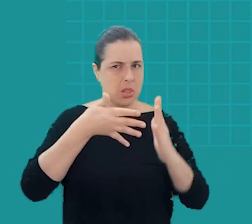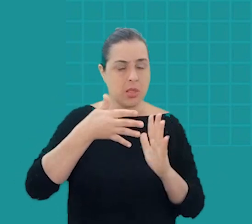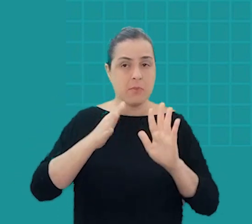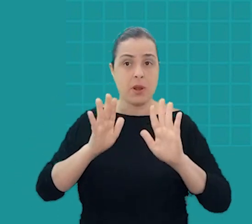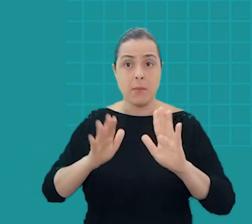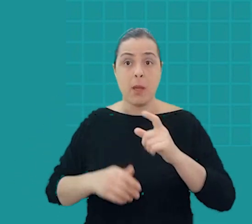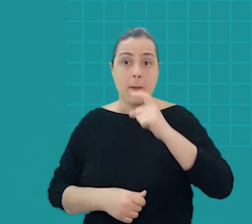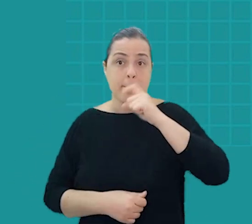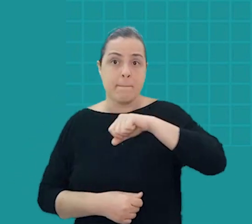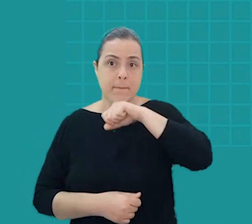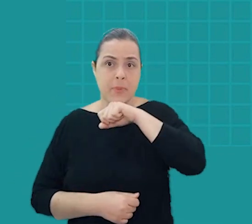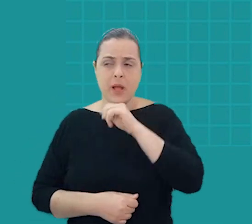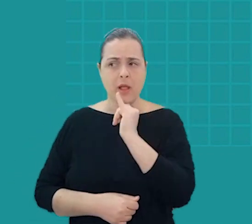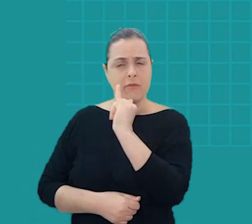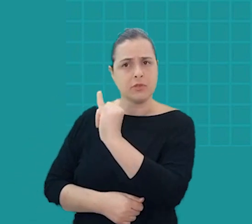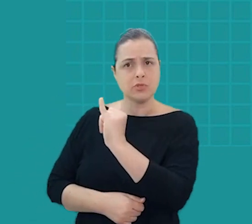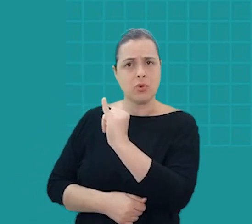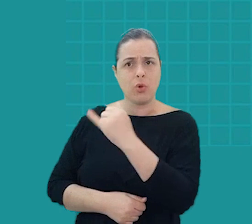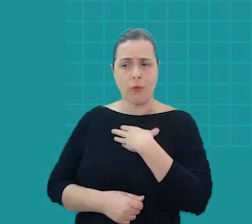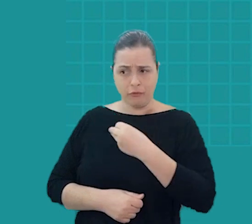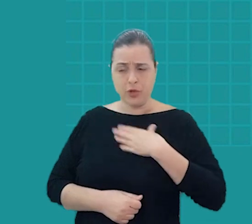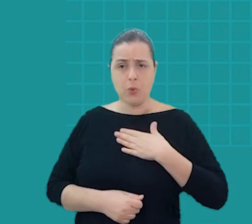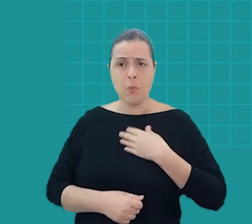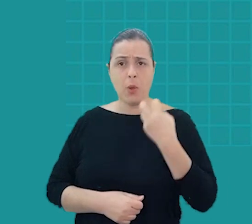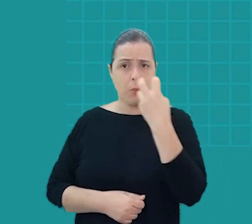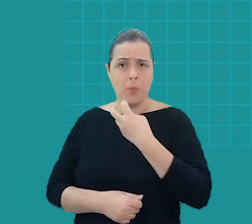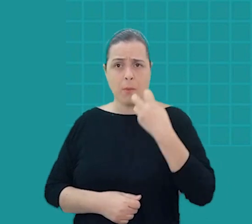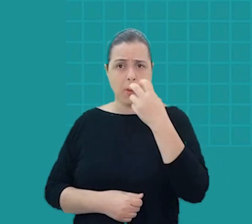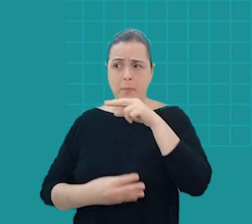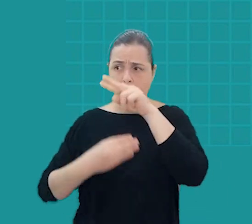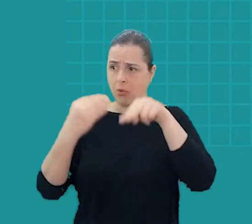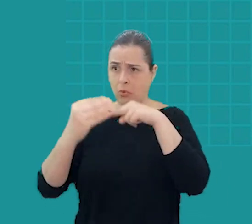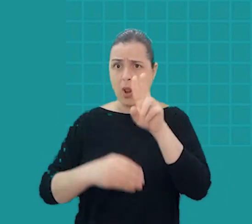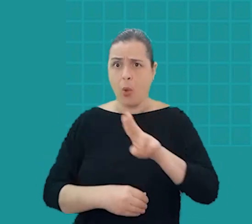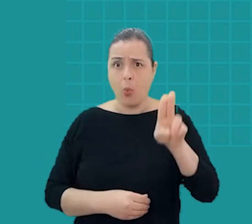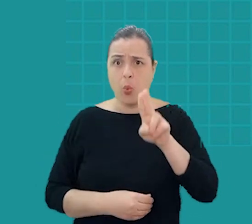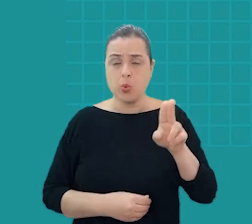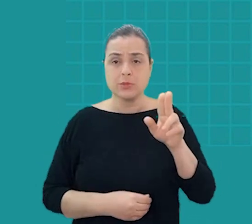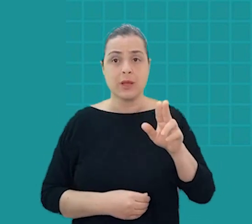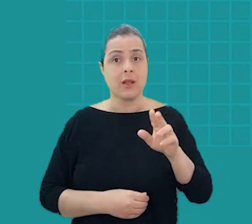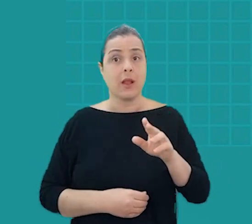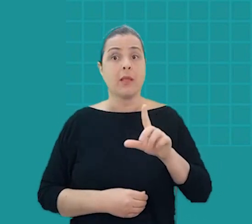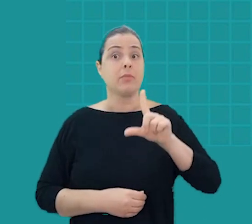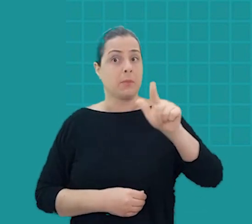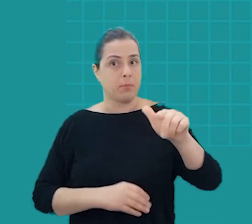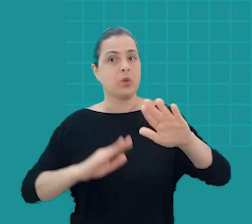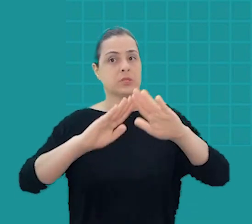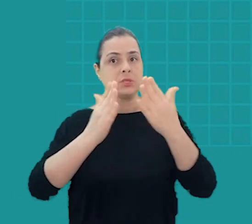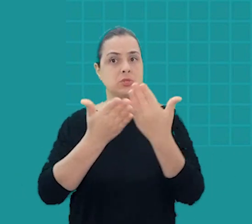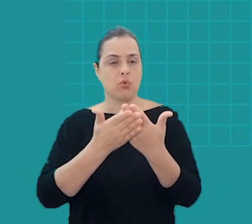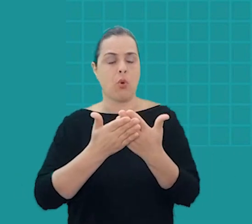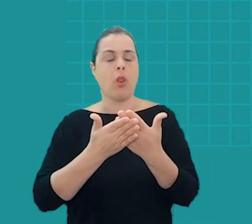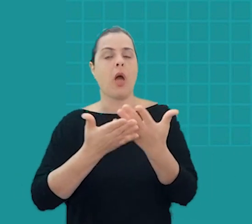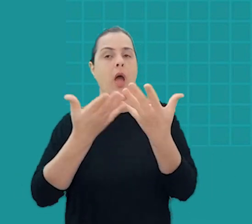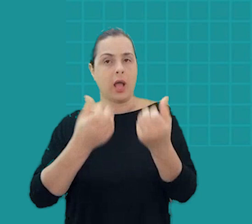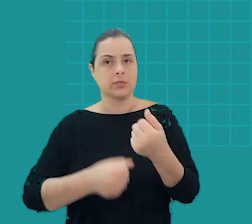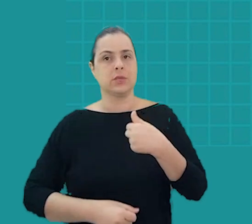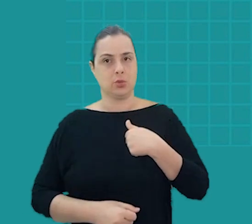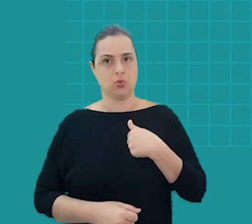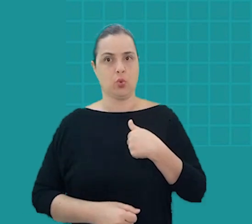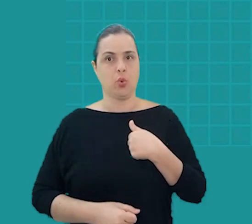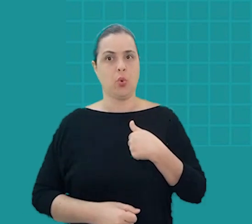é oralizado. Aí ficava uma escola, sim, me aceitou, sim, me incluiu,